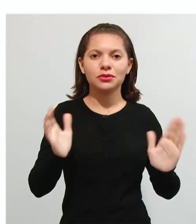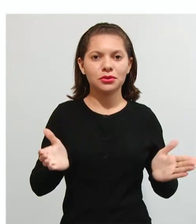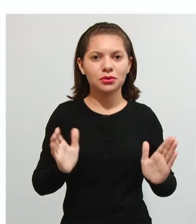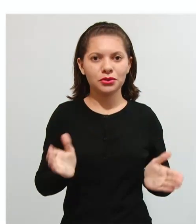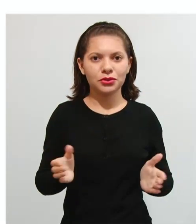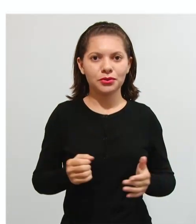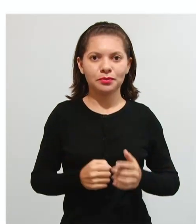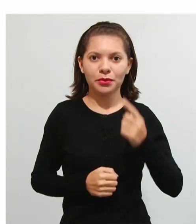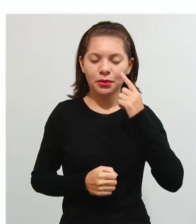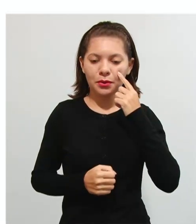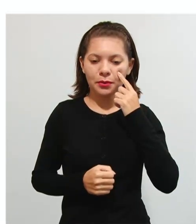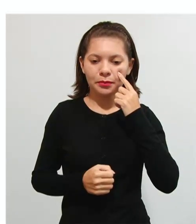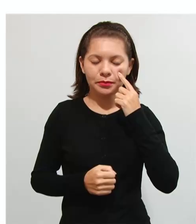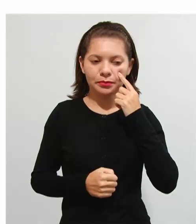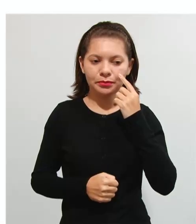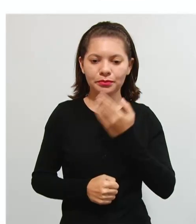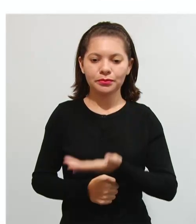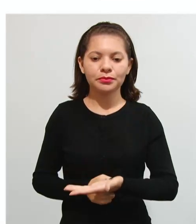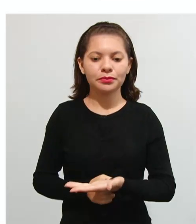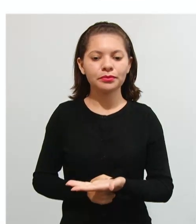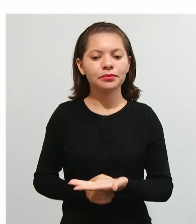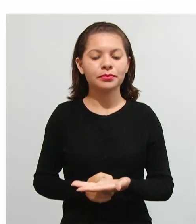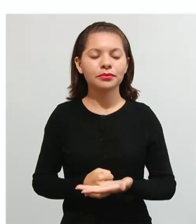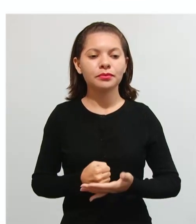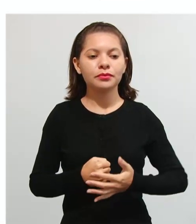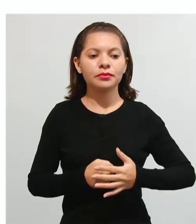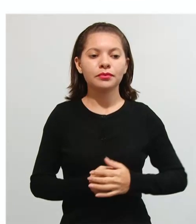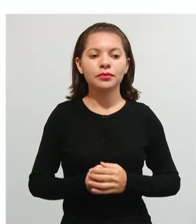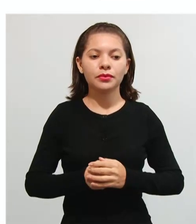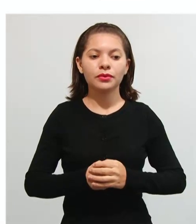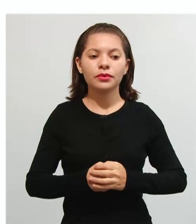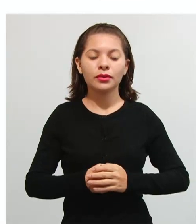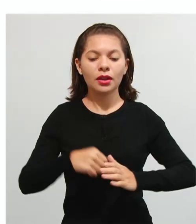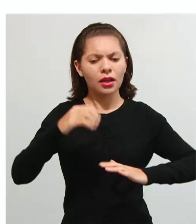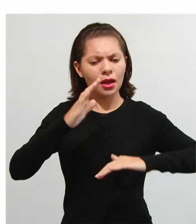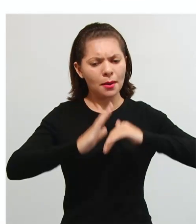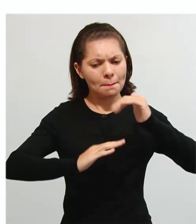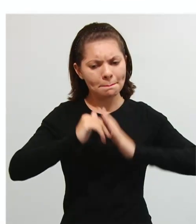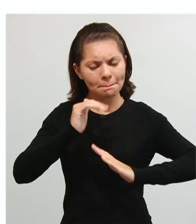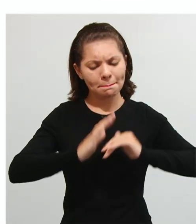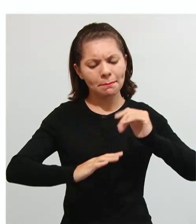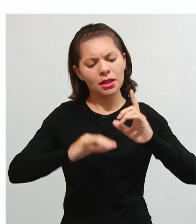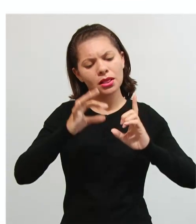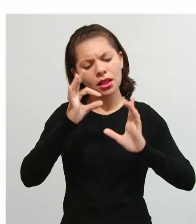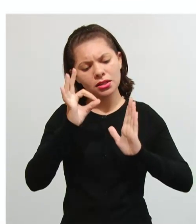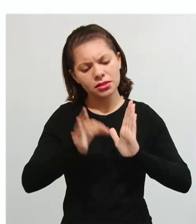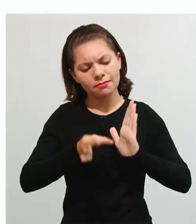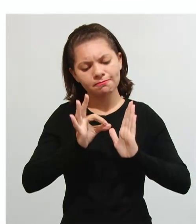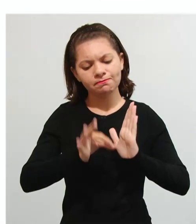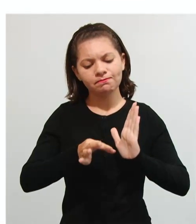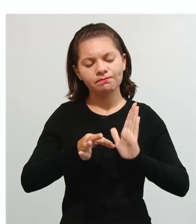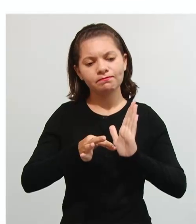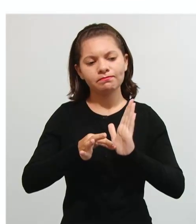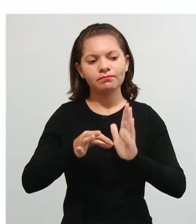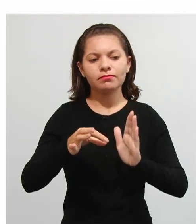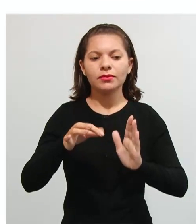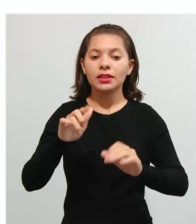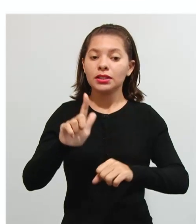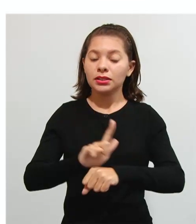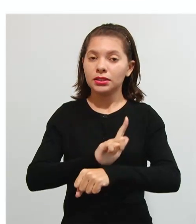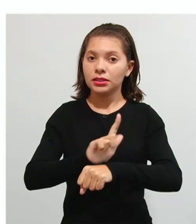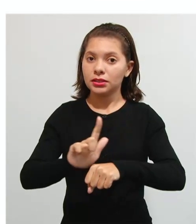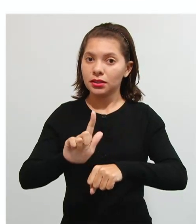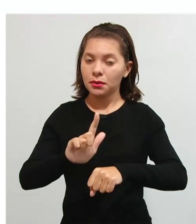vamos falar sobre competências, né? Vamos conceituar a competência, gestão por